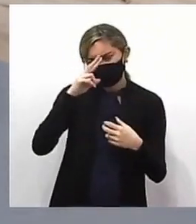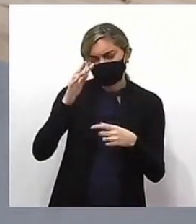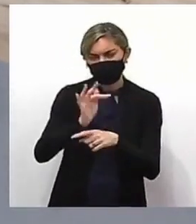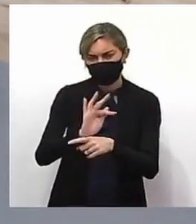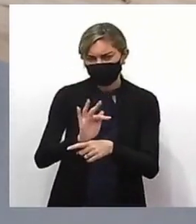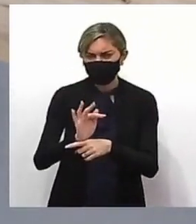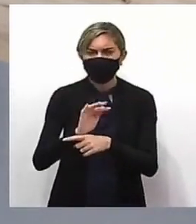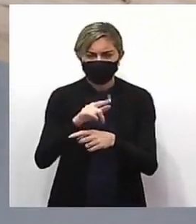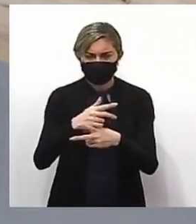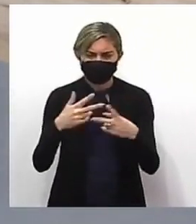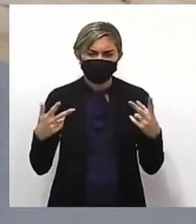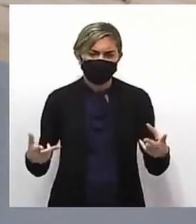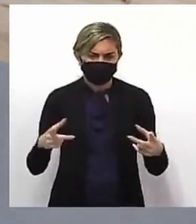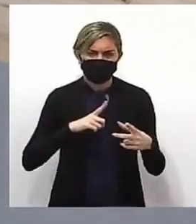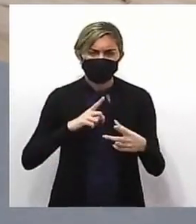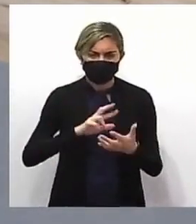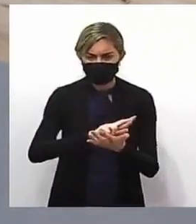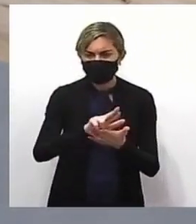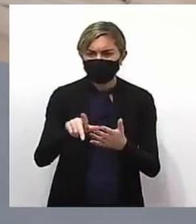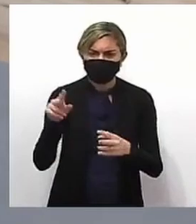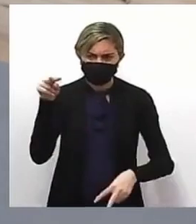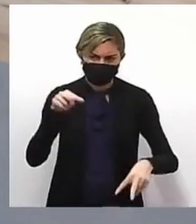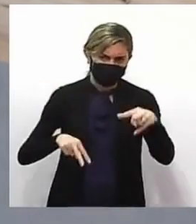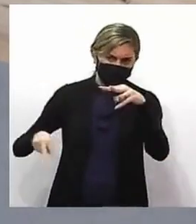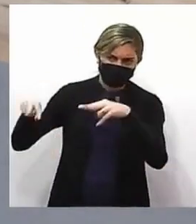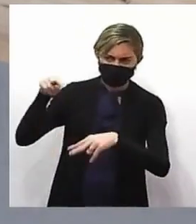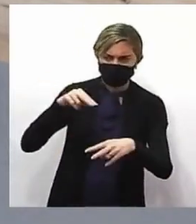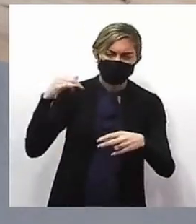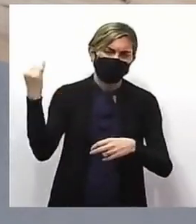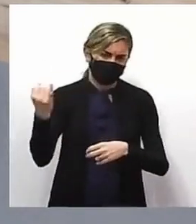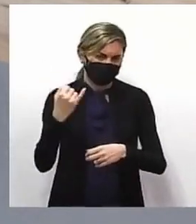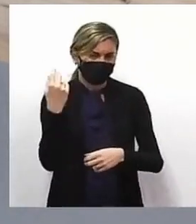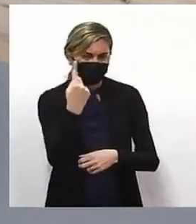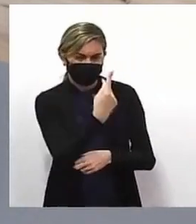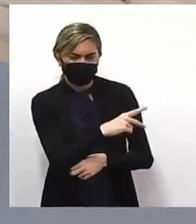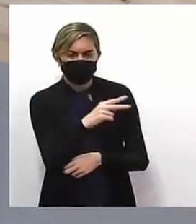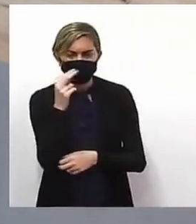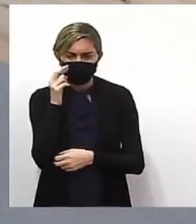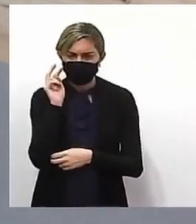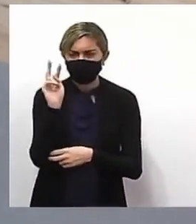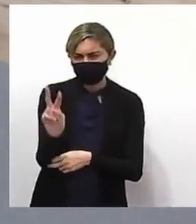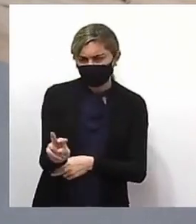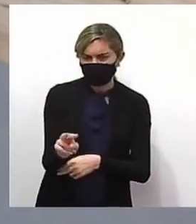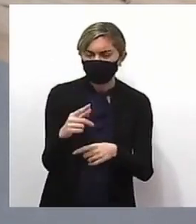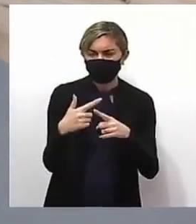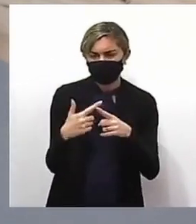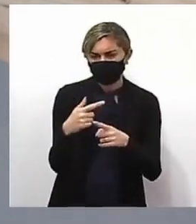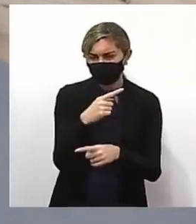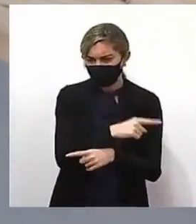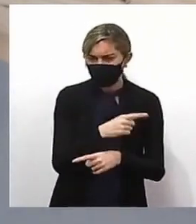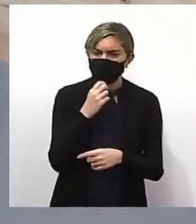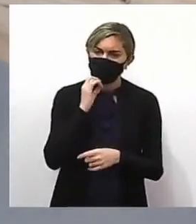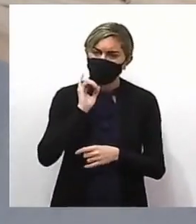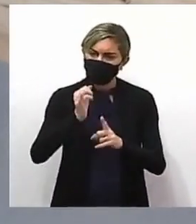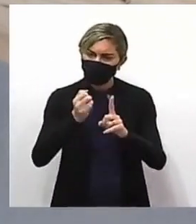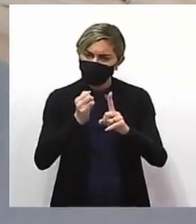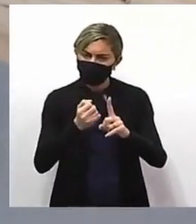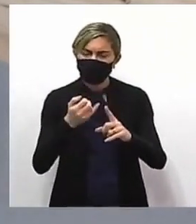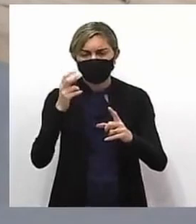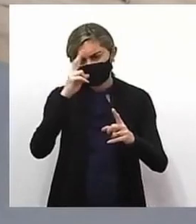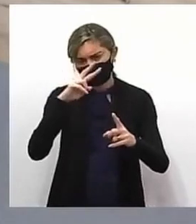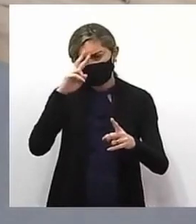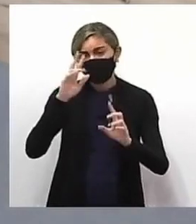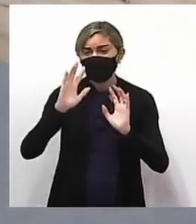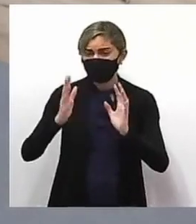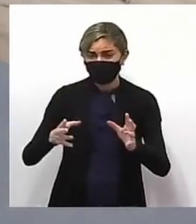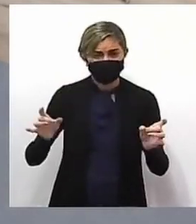e aí essa coisa da gente ter vários olhares, e é importante ter o teu olhar, não é? Porque você conta histórias que